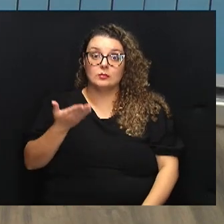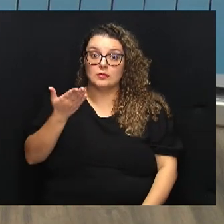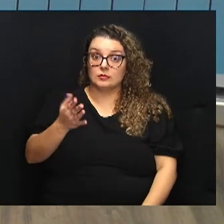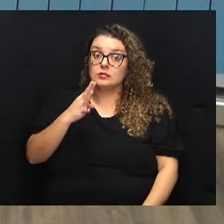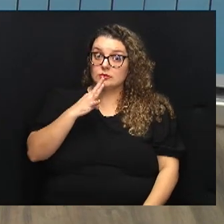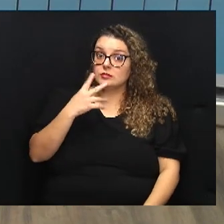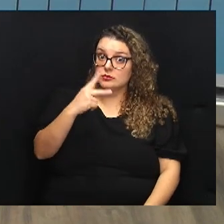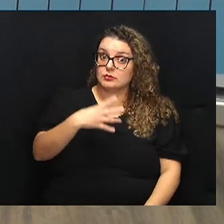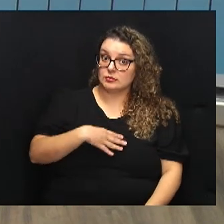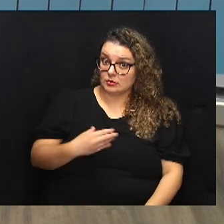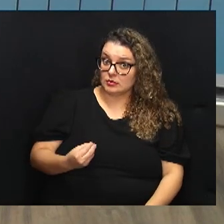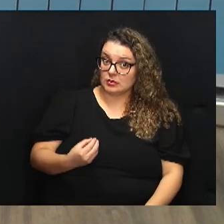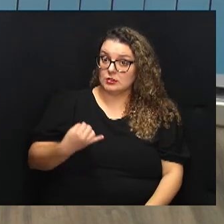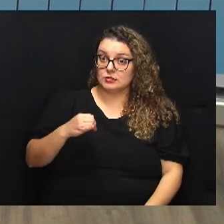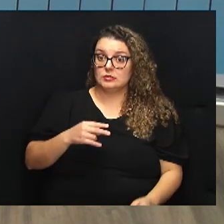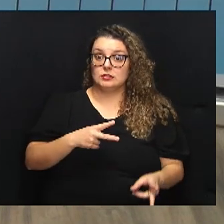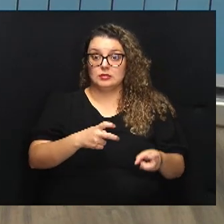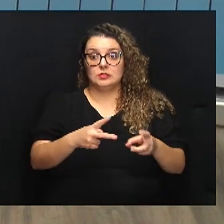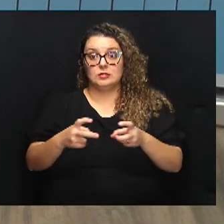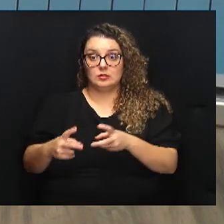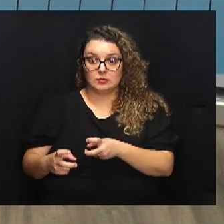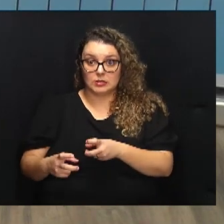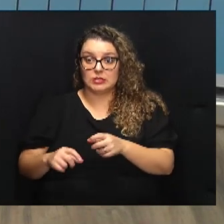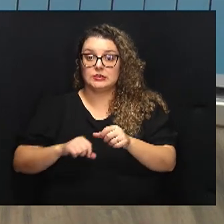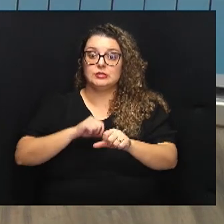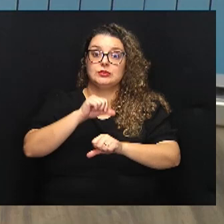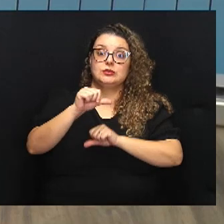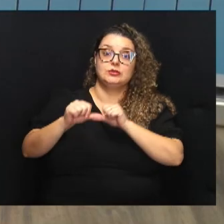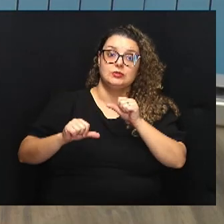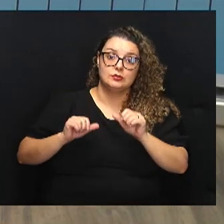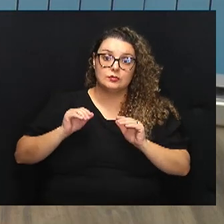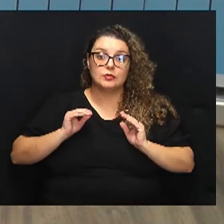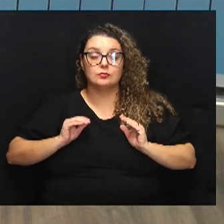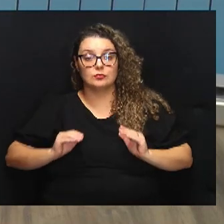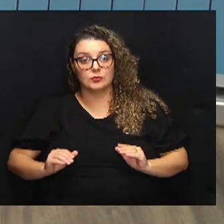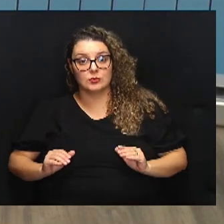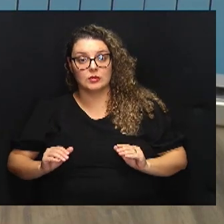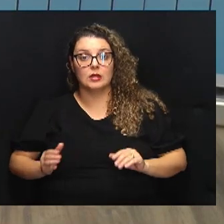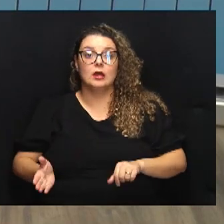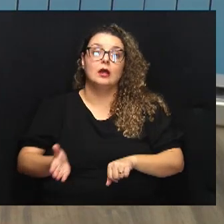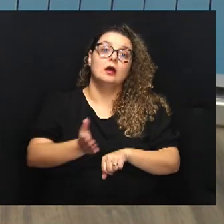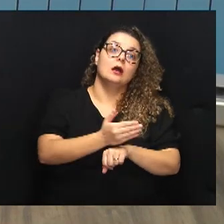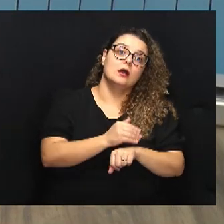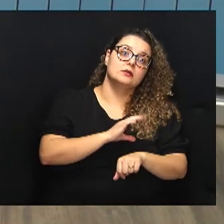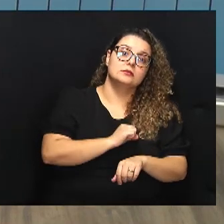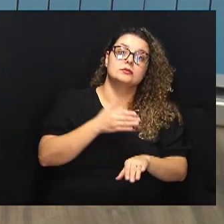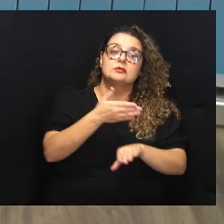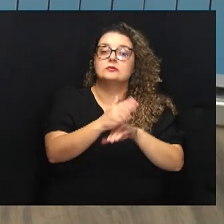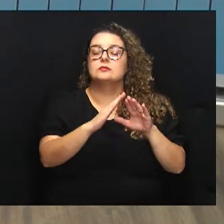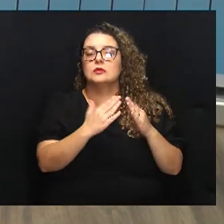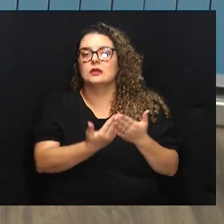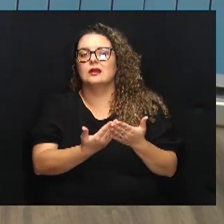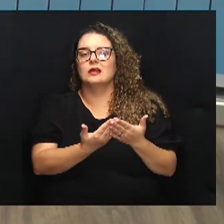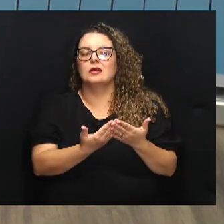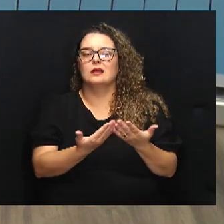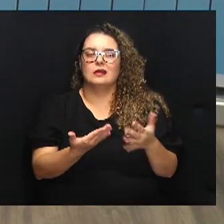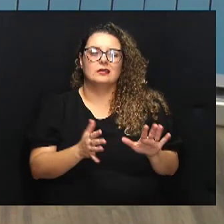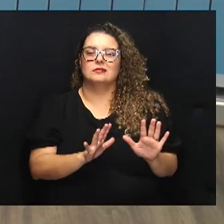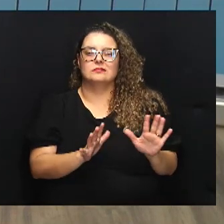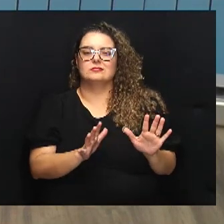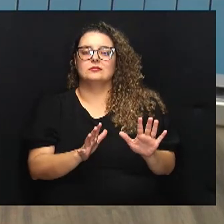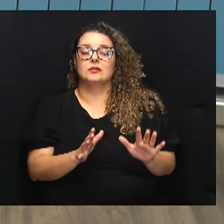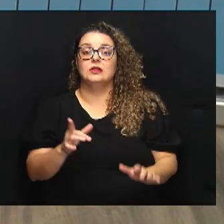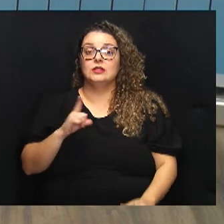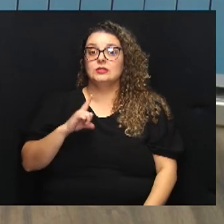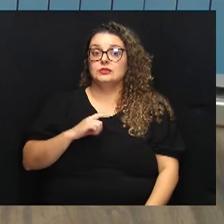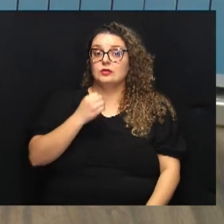o seu filho, então se você perceber essa mudança de comportamento, antes gostava de ir para a escola, agora não gosta mais, tinha